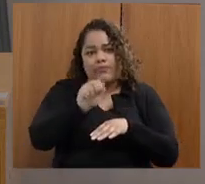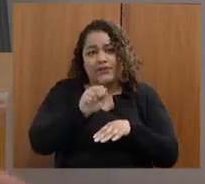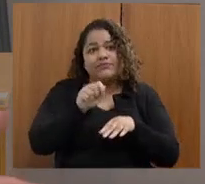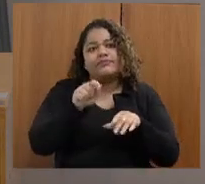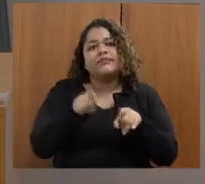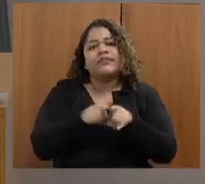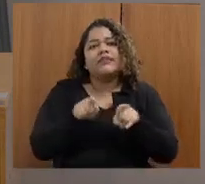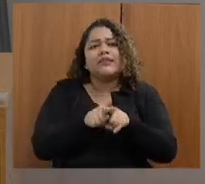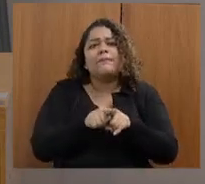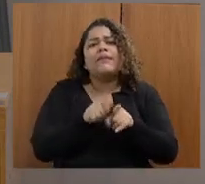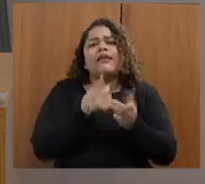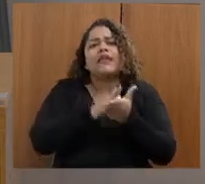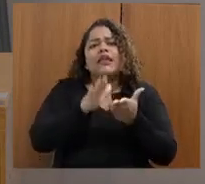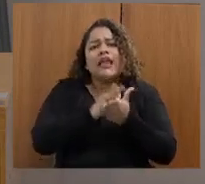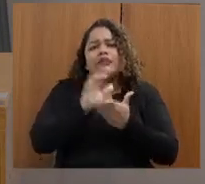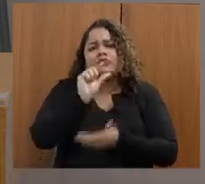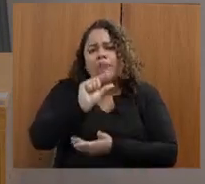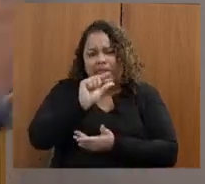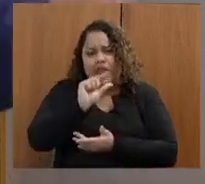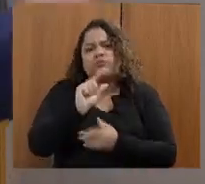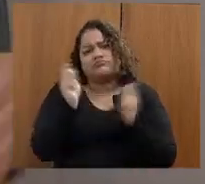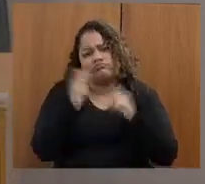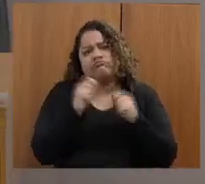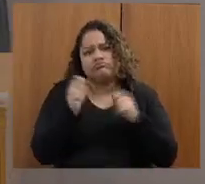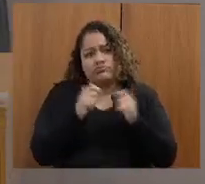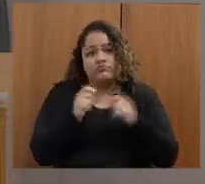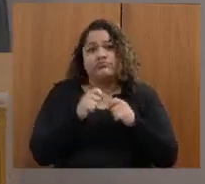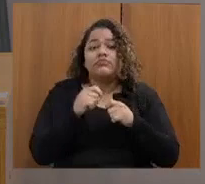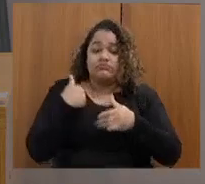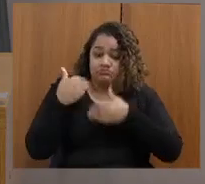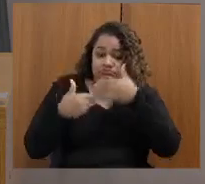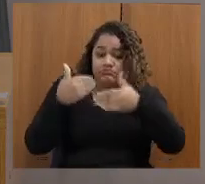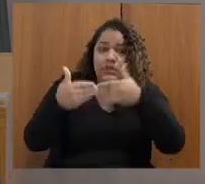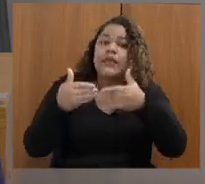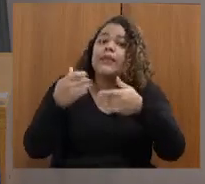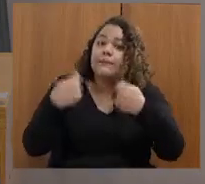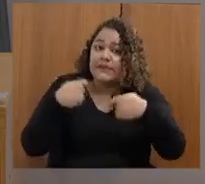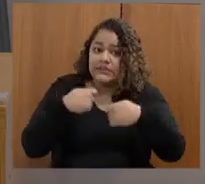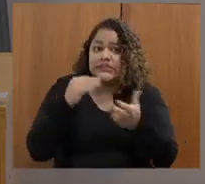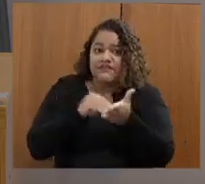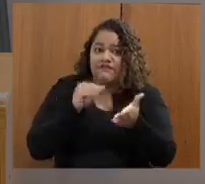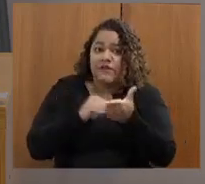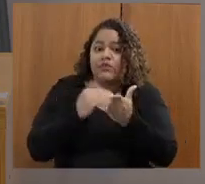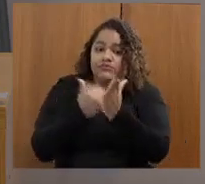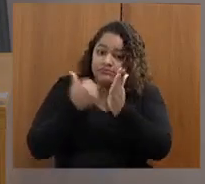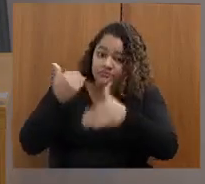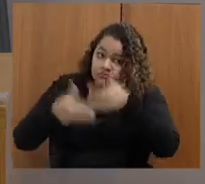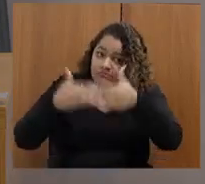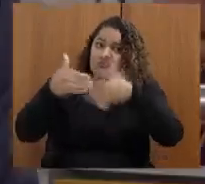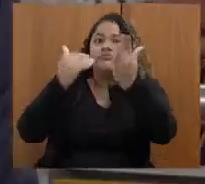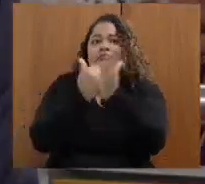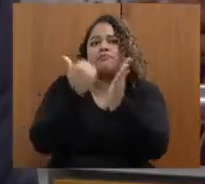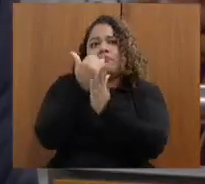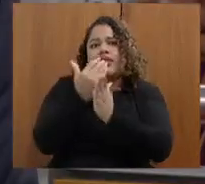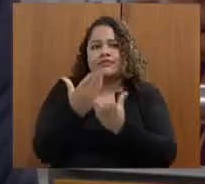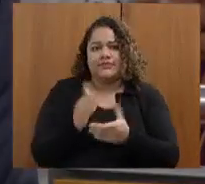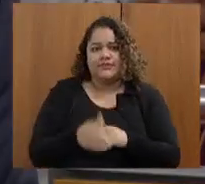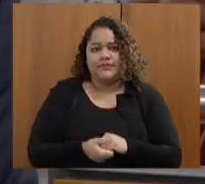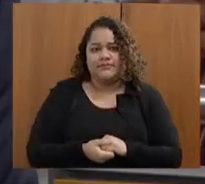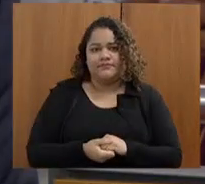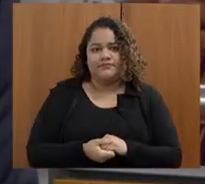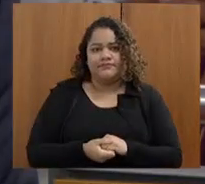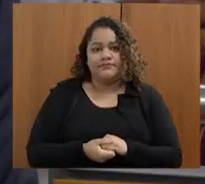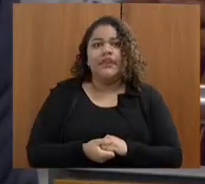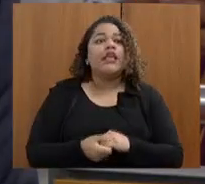já estamos avançando bastante e precisamos de avançar ainda mais a educação como sou o mesmo trouxe Ela